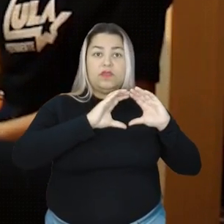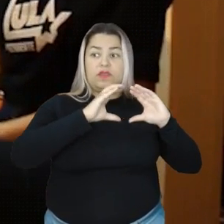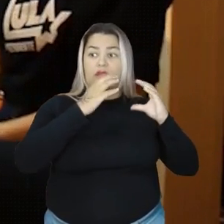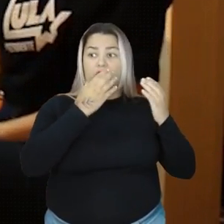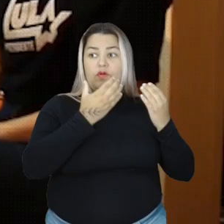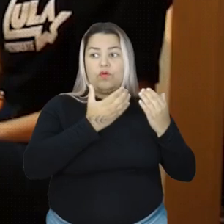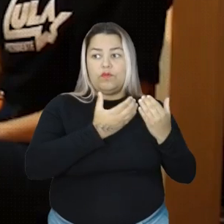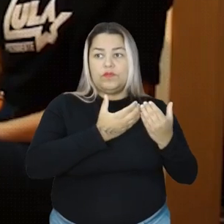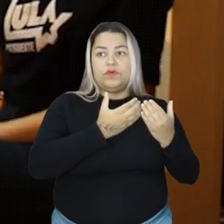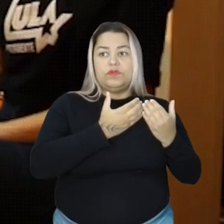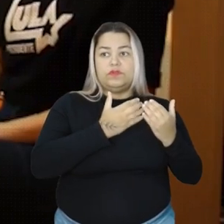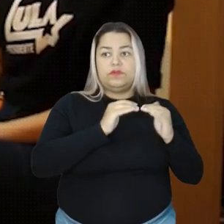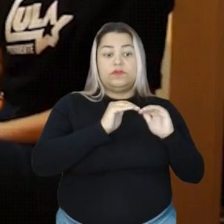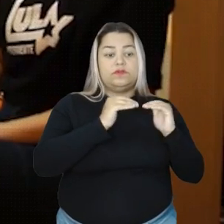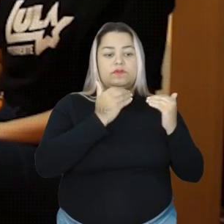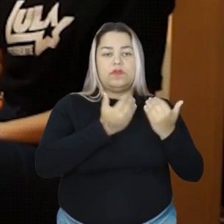comunidade